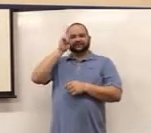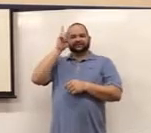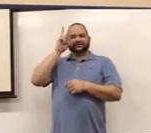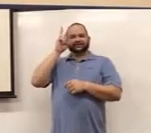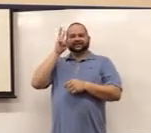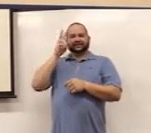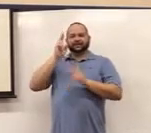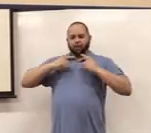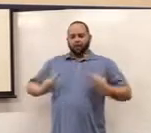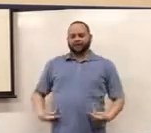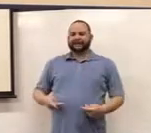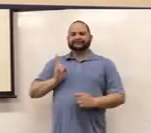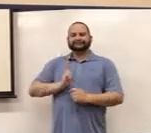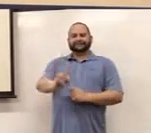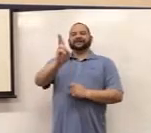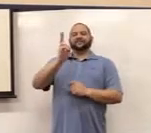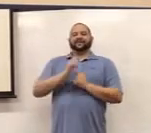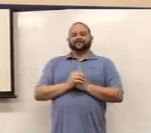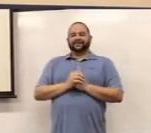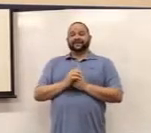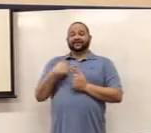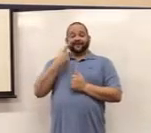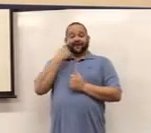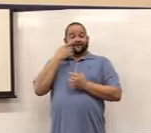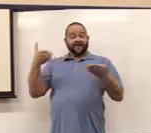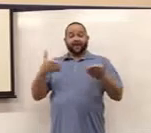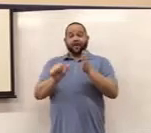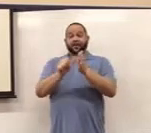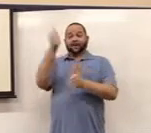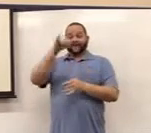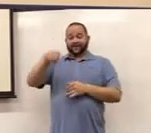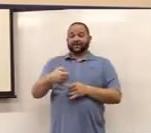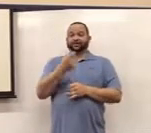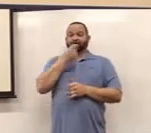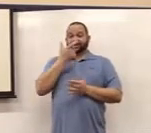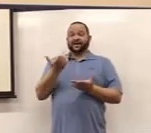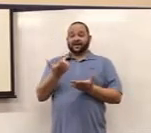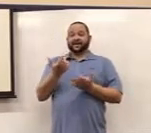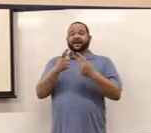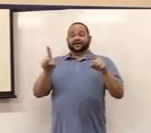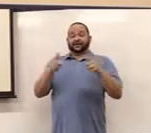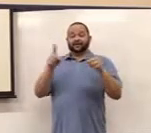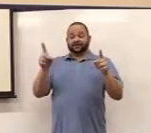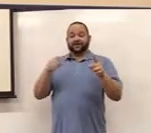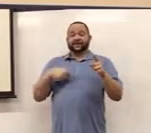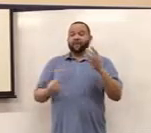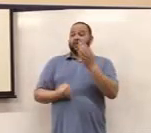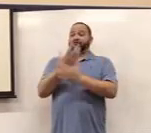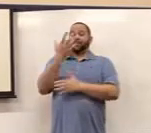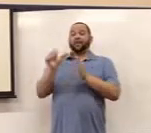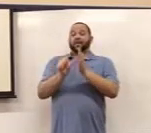aí, né? E a gente vai ouvir em Jundiaí pela primeira vez essa música sendo tocada. Vai ser a estreia da